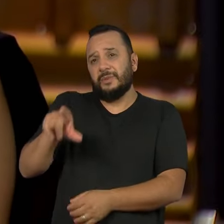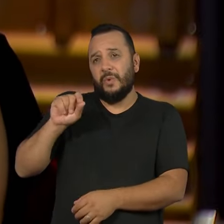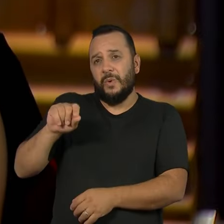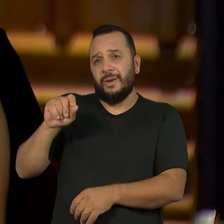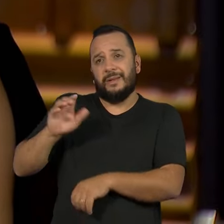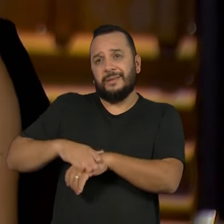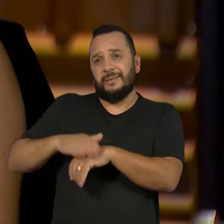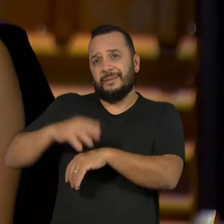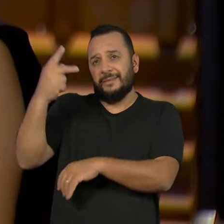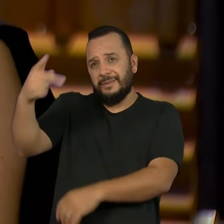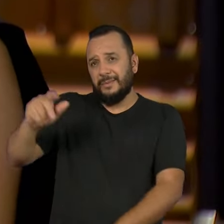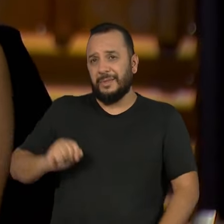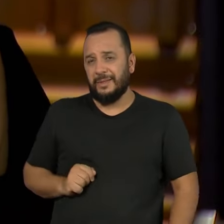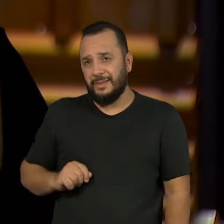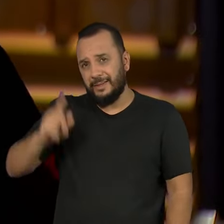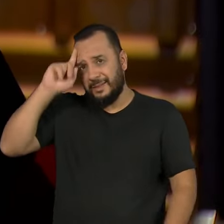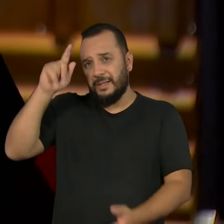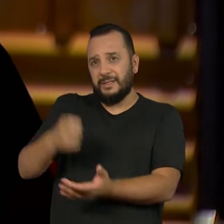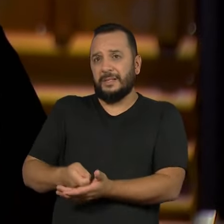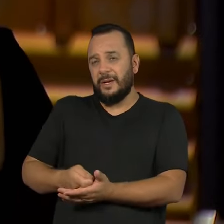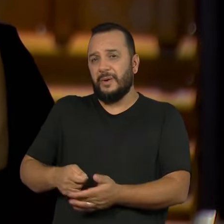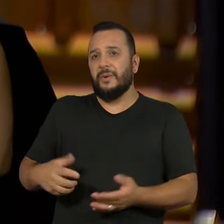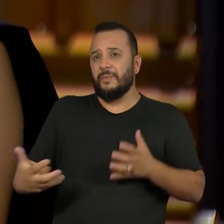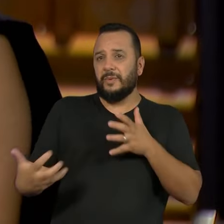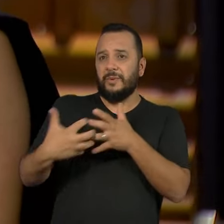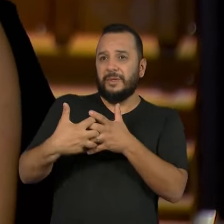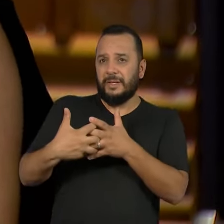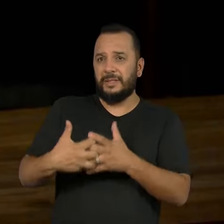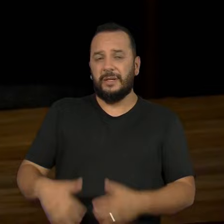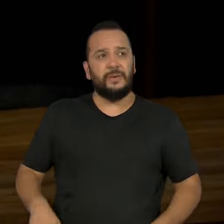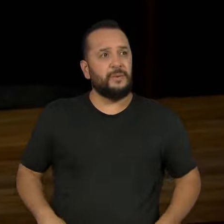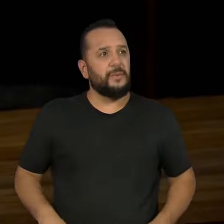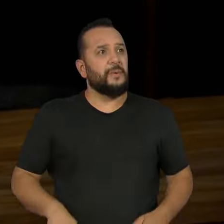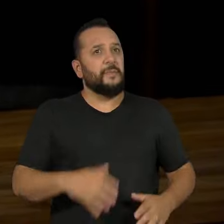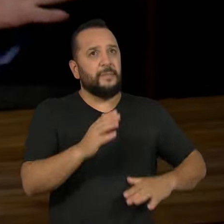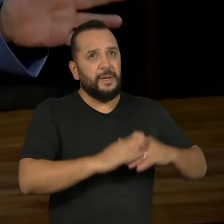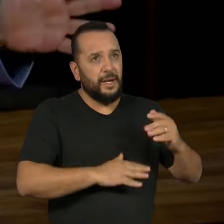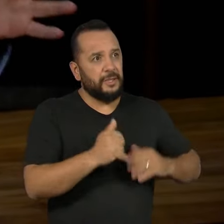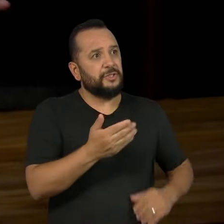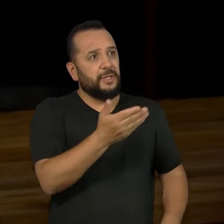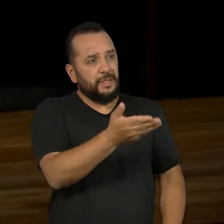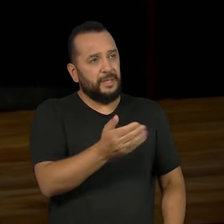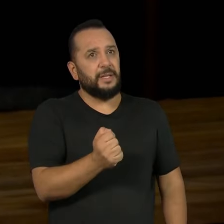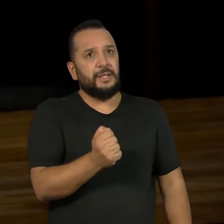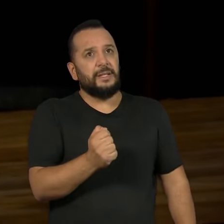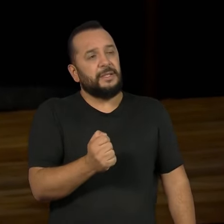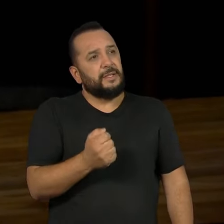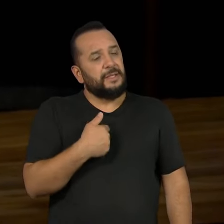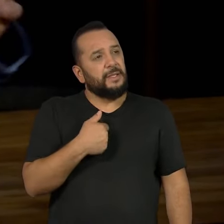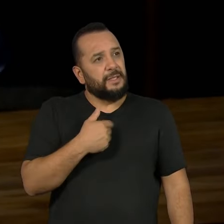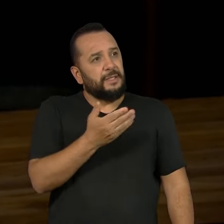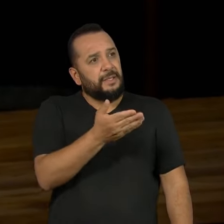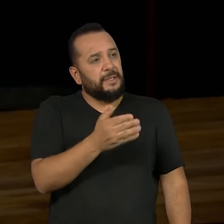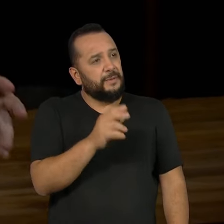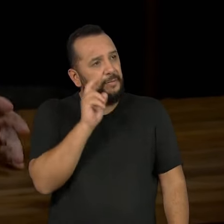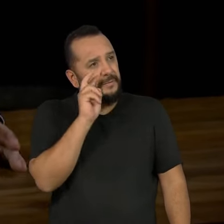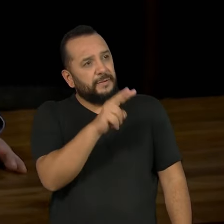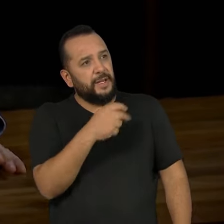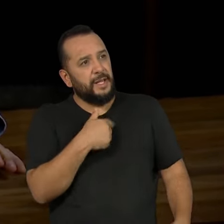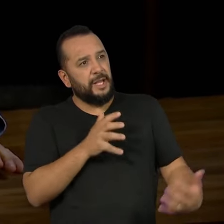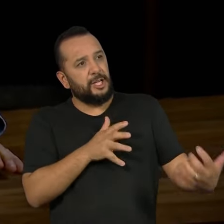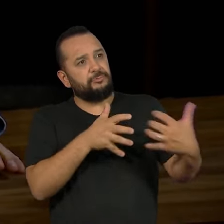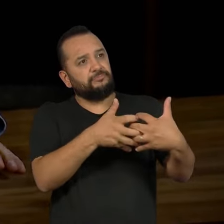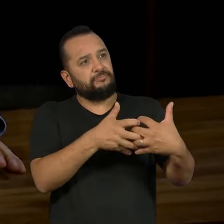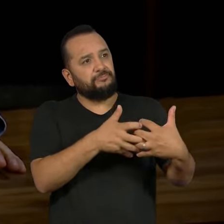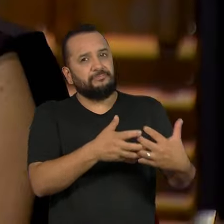escolha por por por conexão por prática real né tá lá no bairro ele vê ele se conecta com aquela